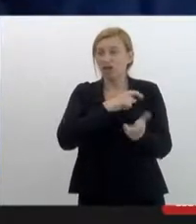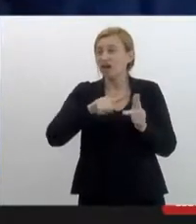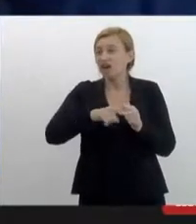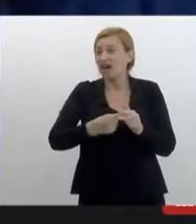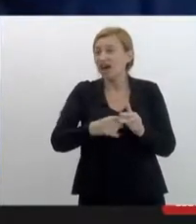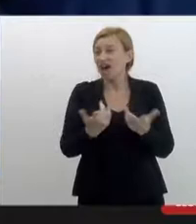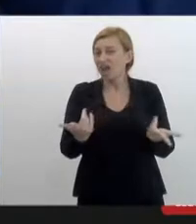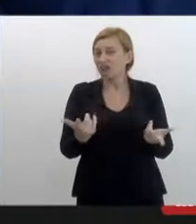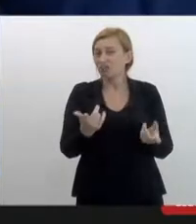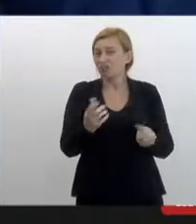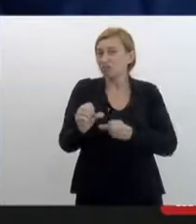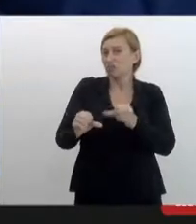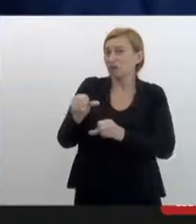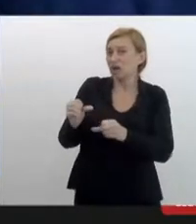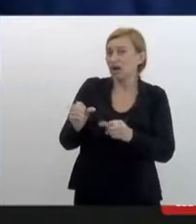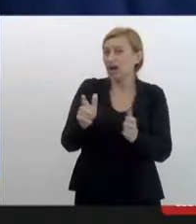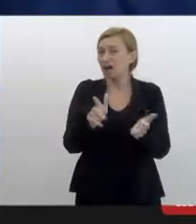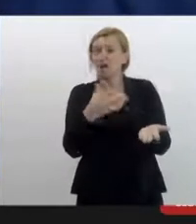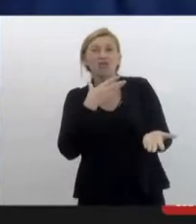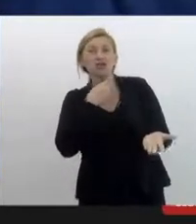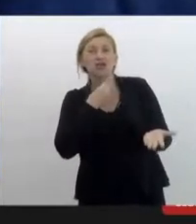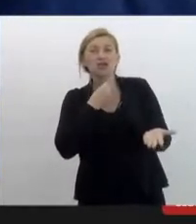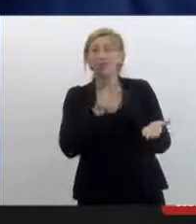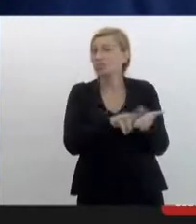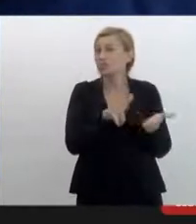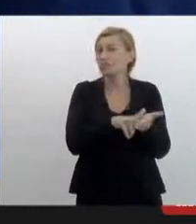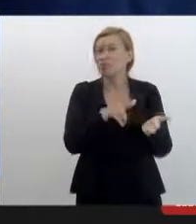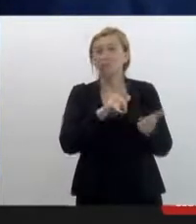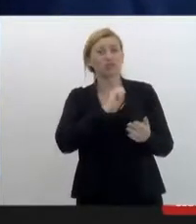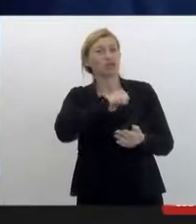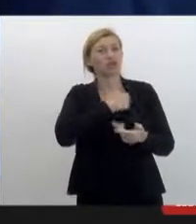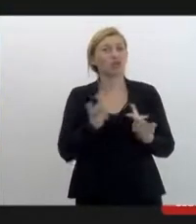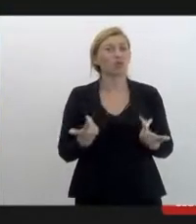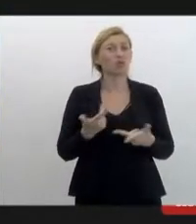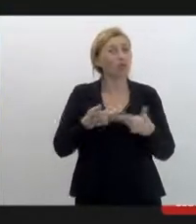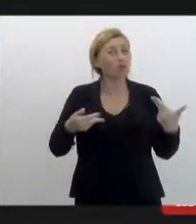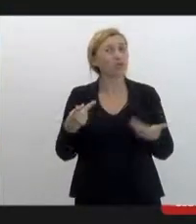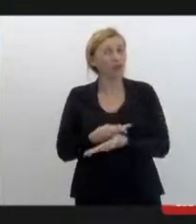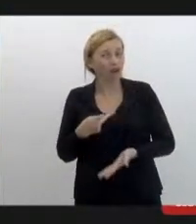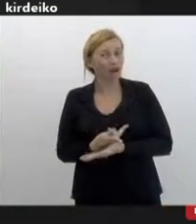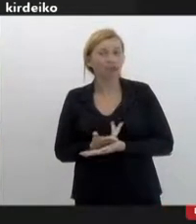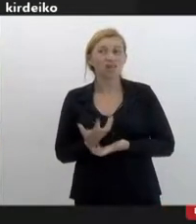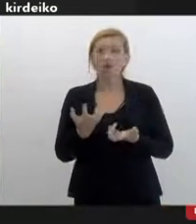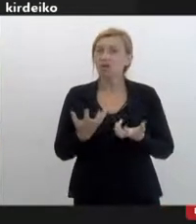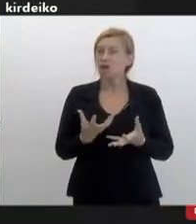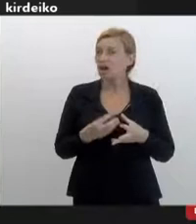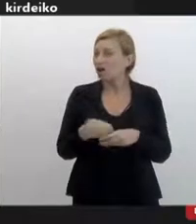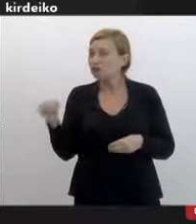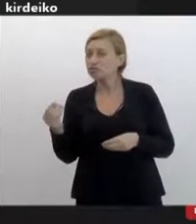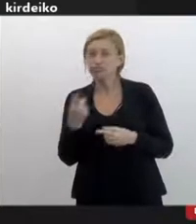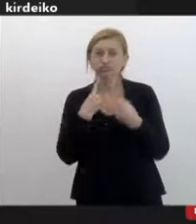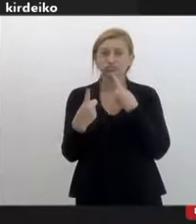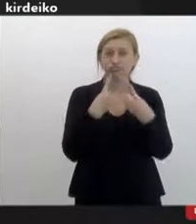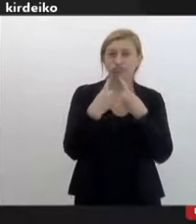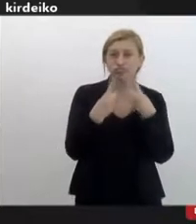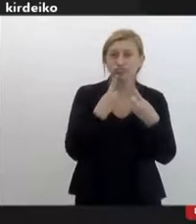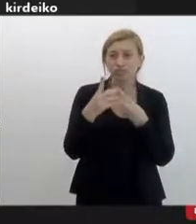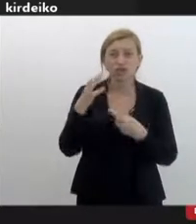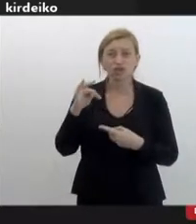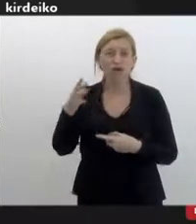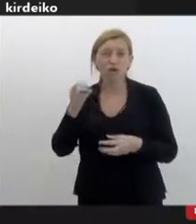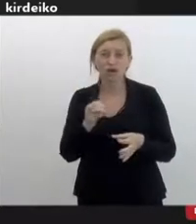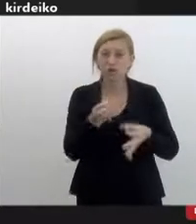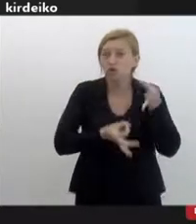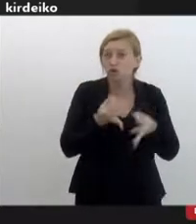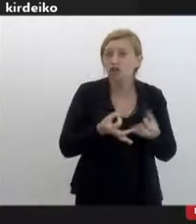ovos de pato? São coisas elementares. Eu quero fugir de discussões teóricas, jurídicas.